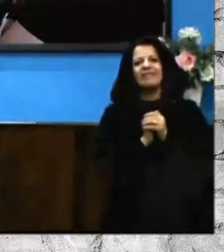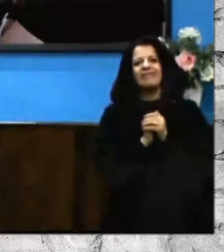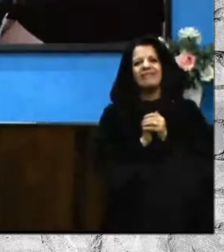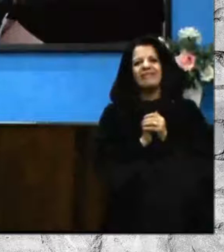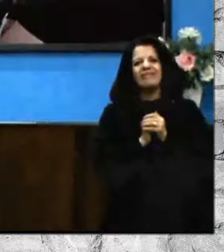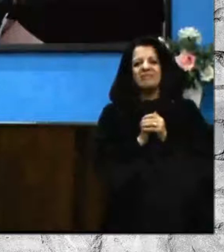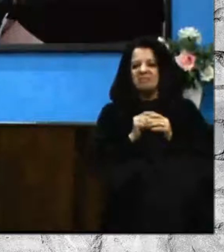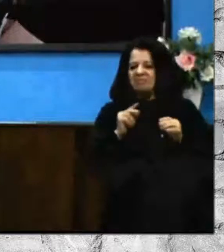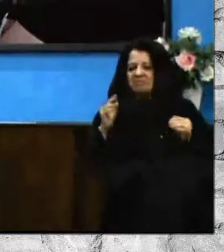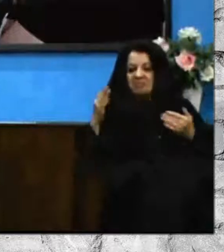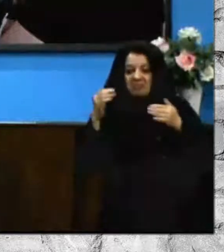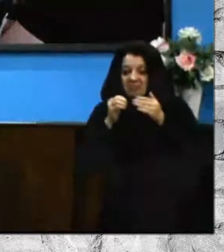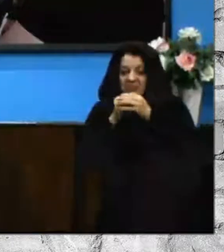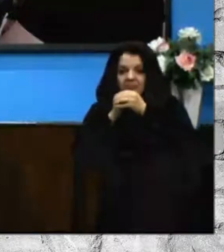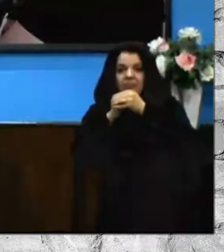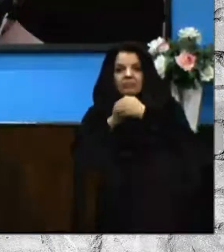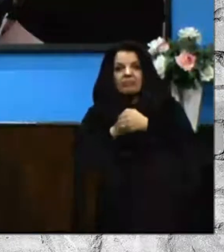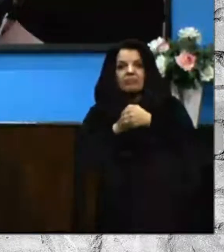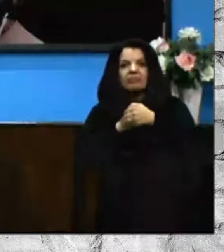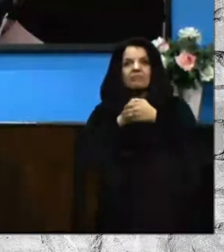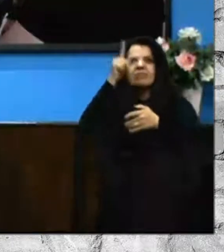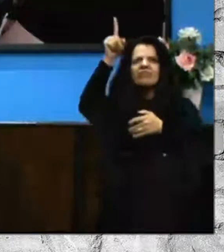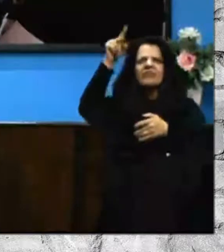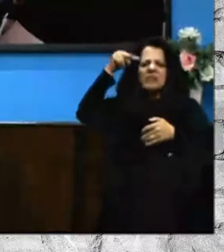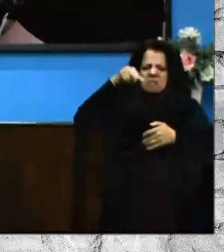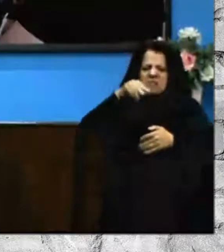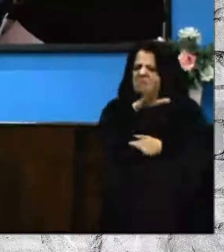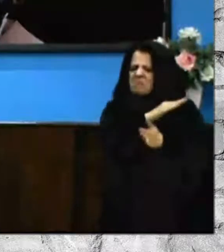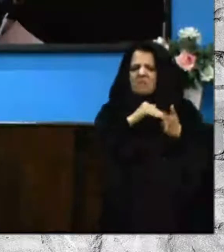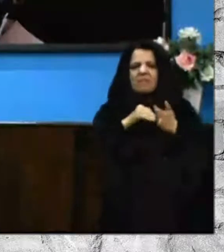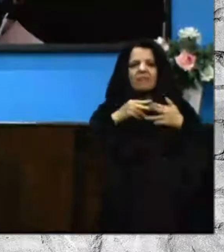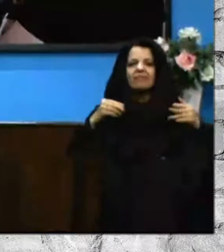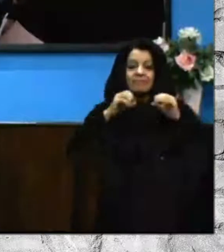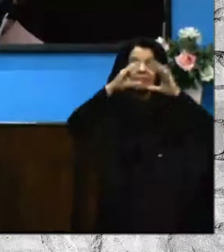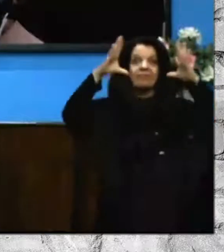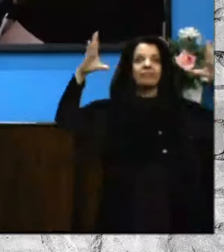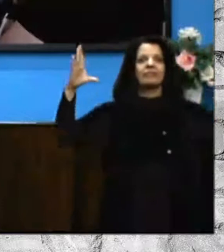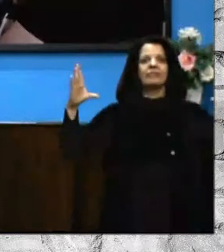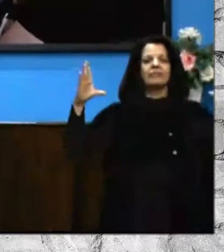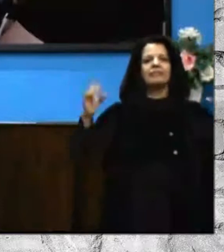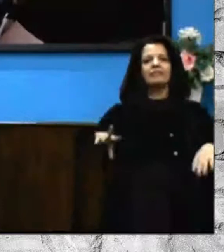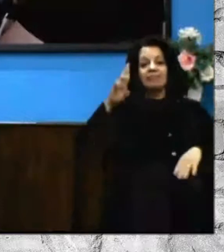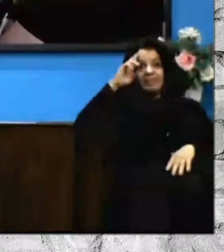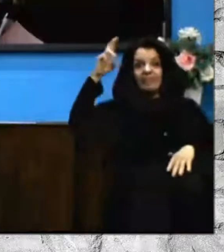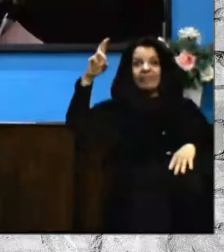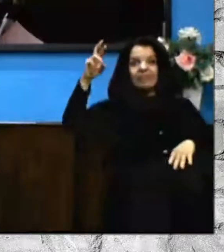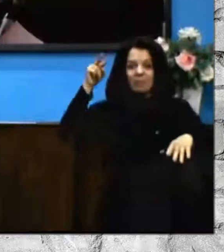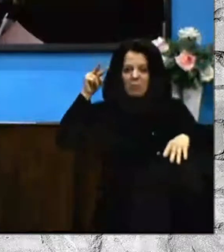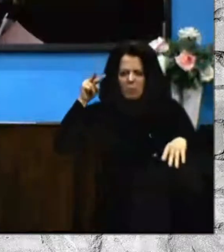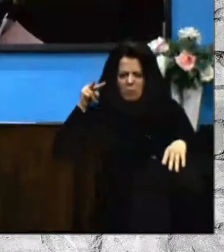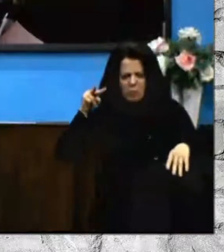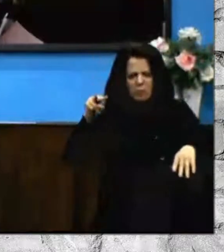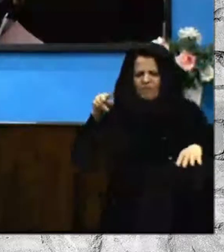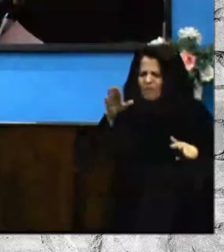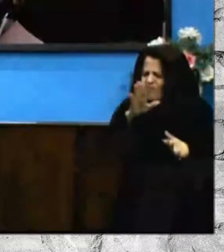tenham um ponto cego que ele não enxergue. Não há. O Senhor vê todas as